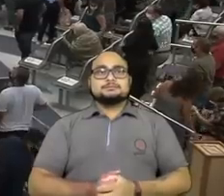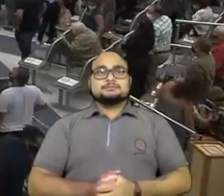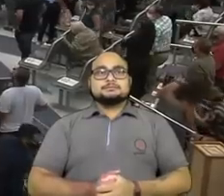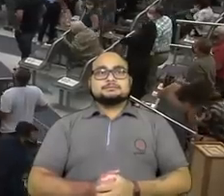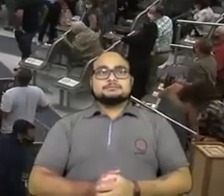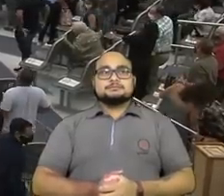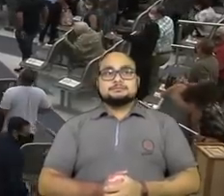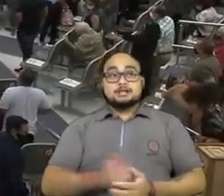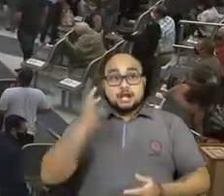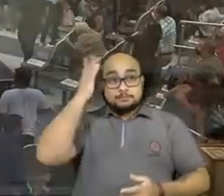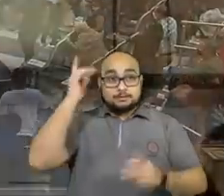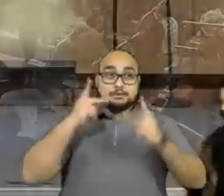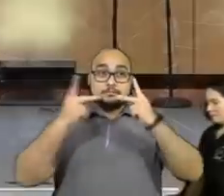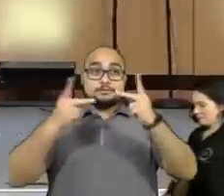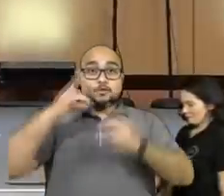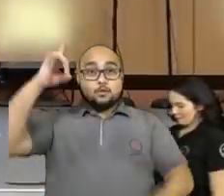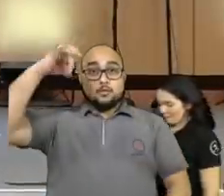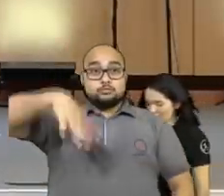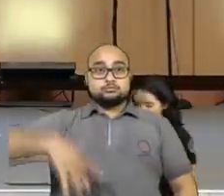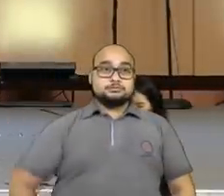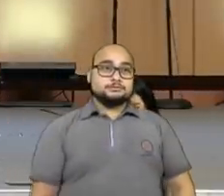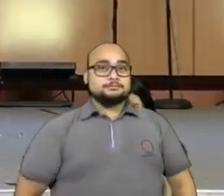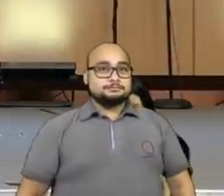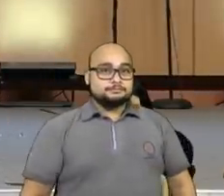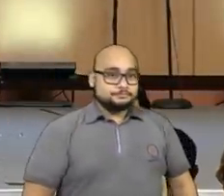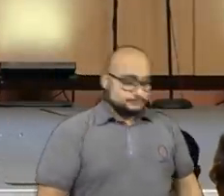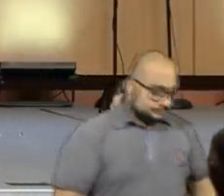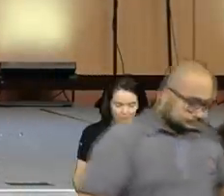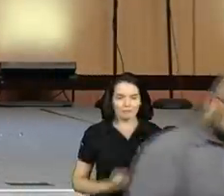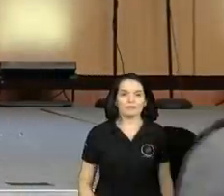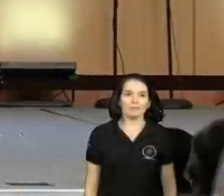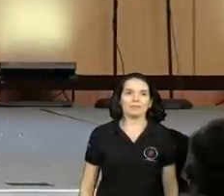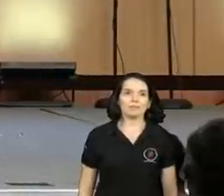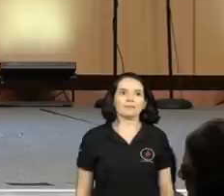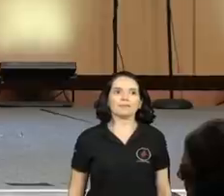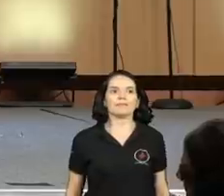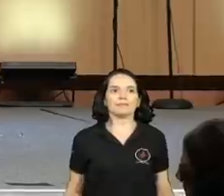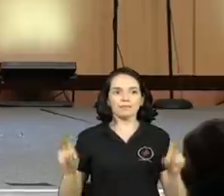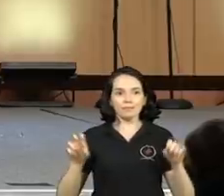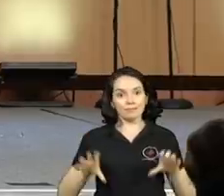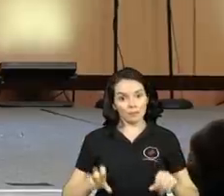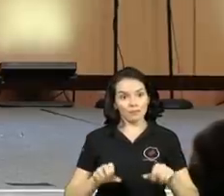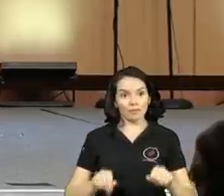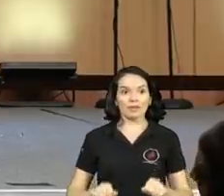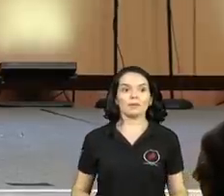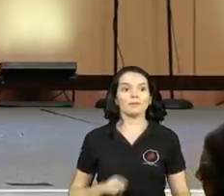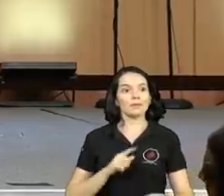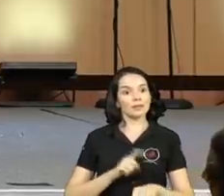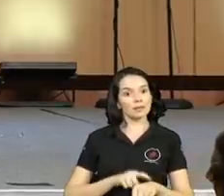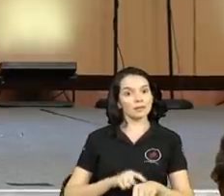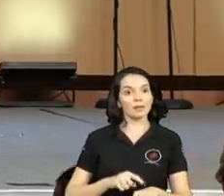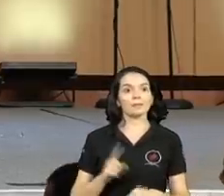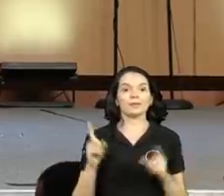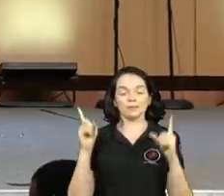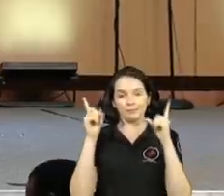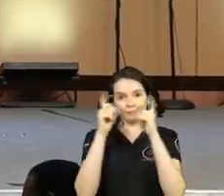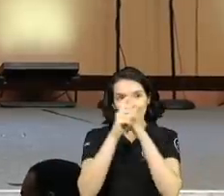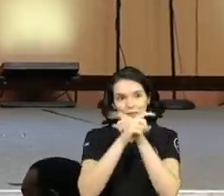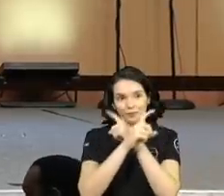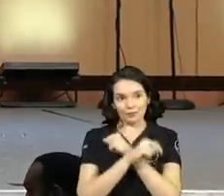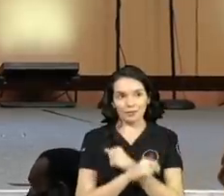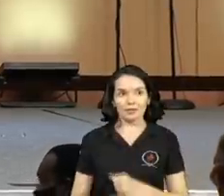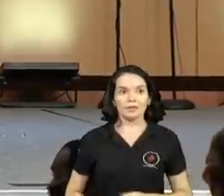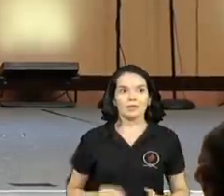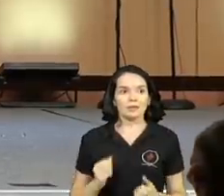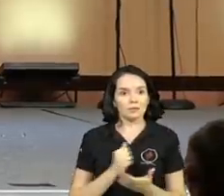Amanhã eu prego a última mensagem sobre conquistando em tempos difíceis, baseado aqui na vida de